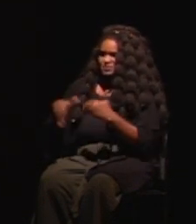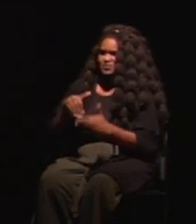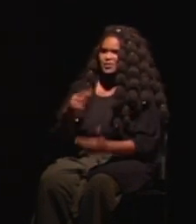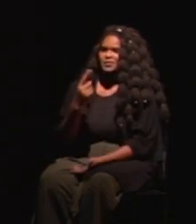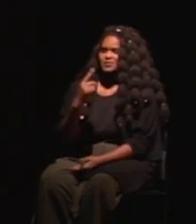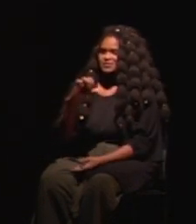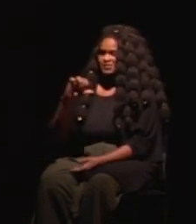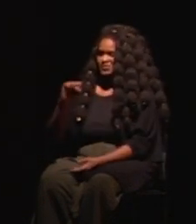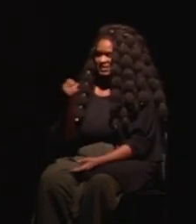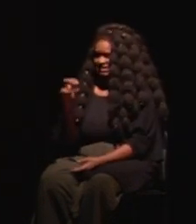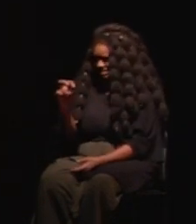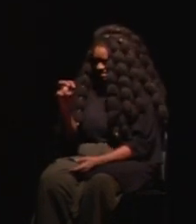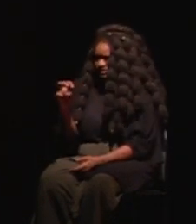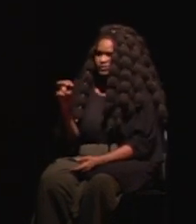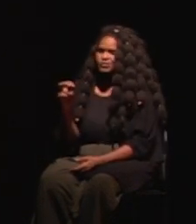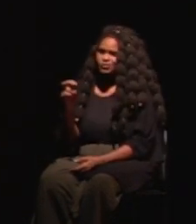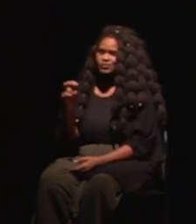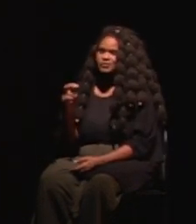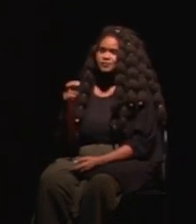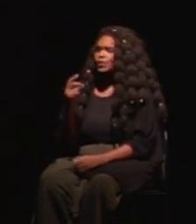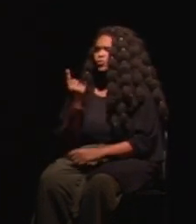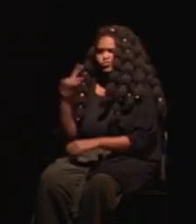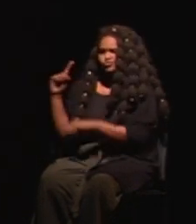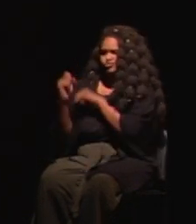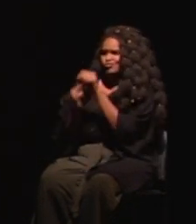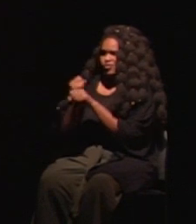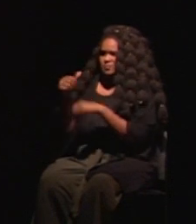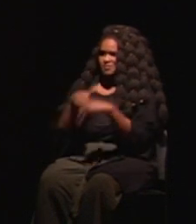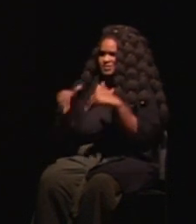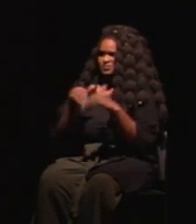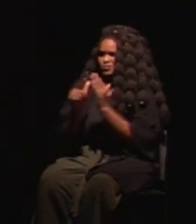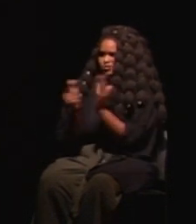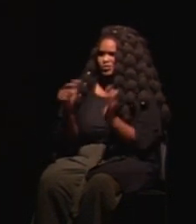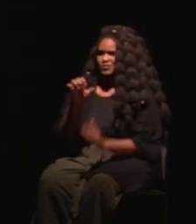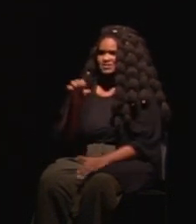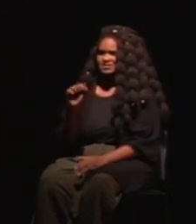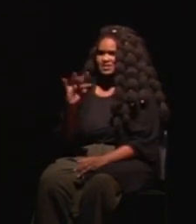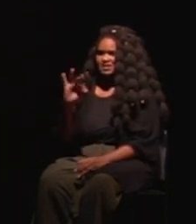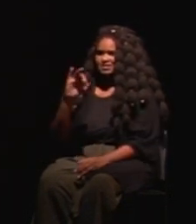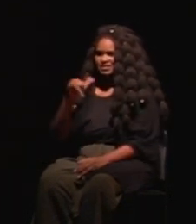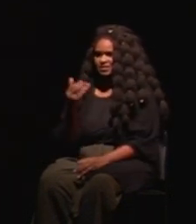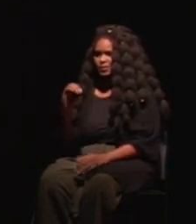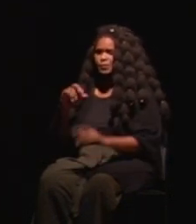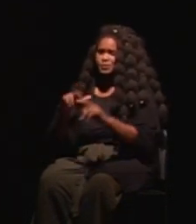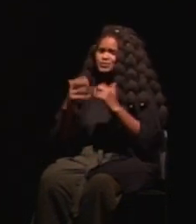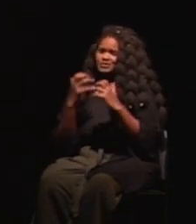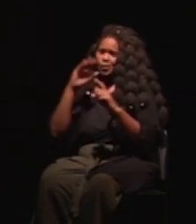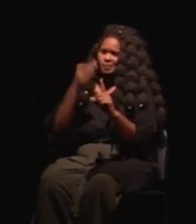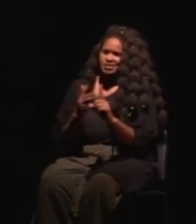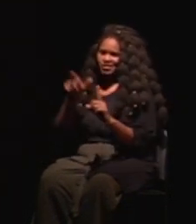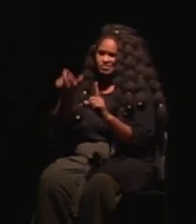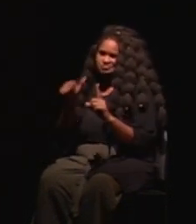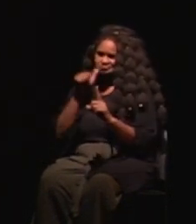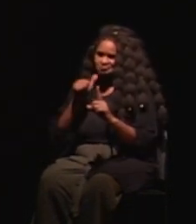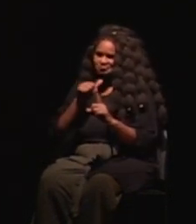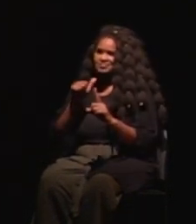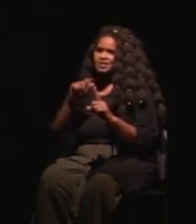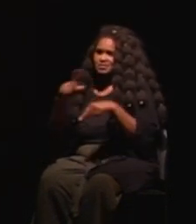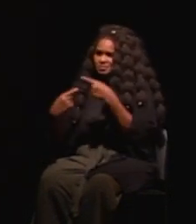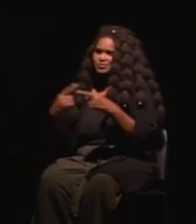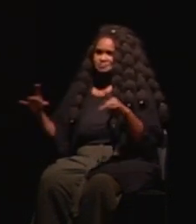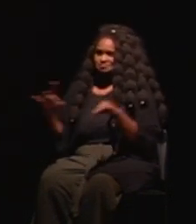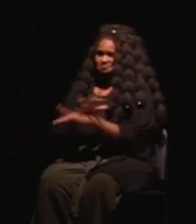seu último ano, né, ali no Estadão. Então, enfim, só fazer essa homenagem à Maureen, que em breve ela